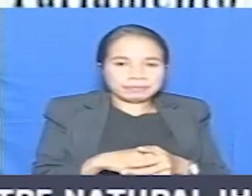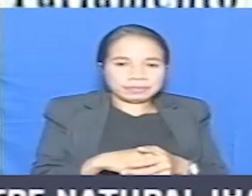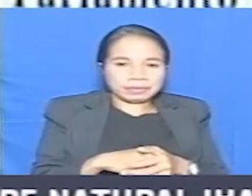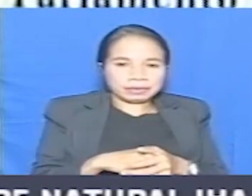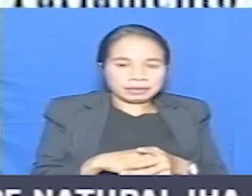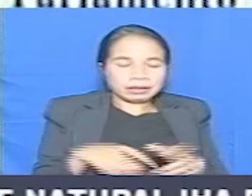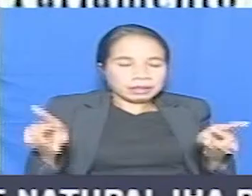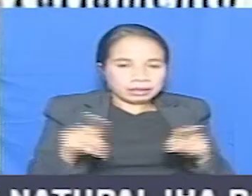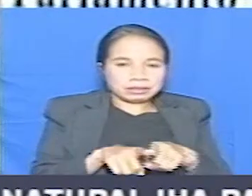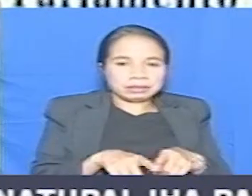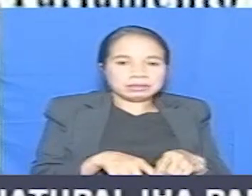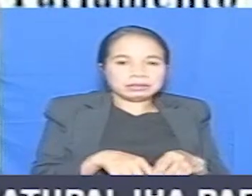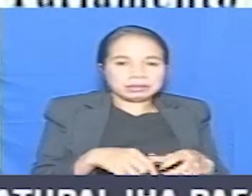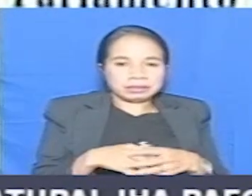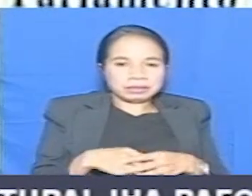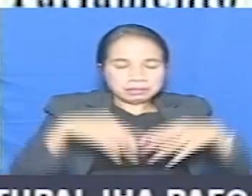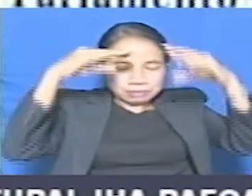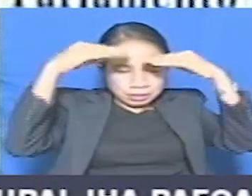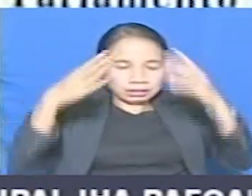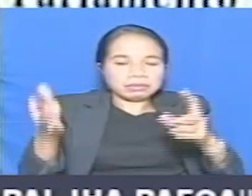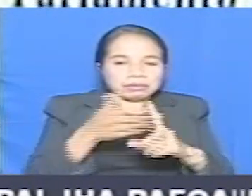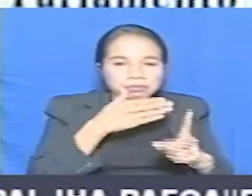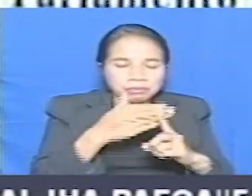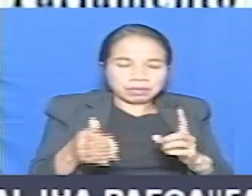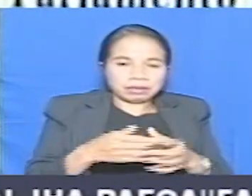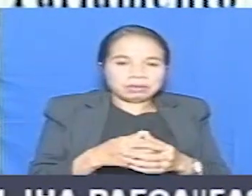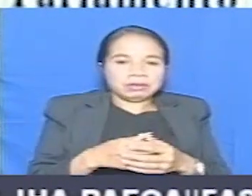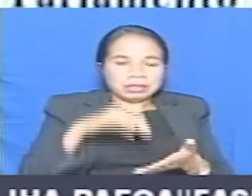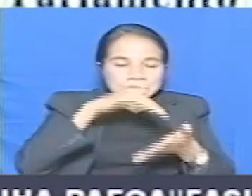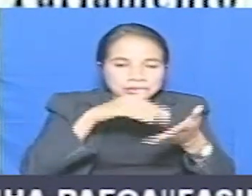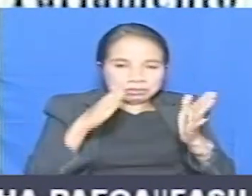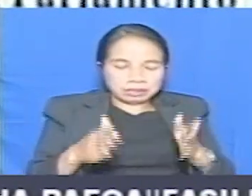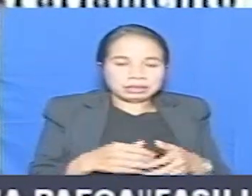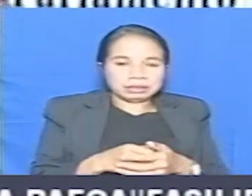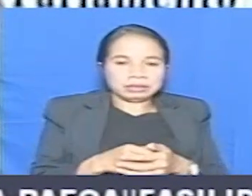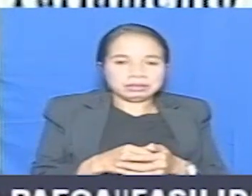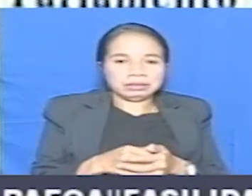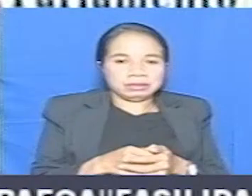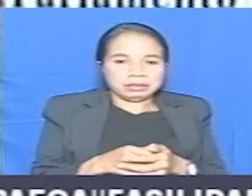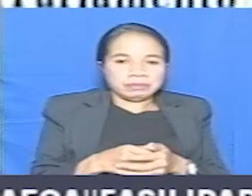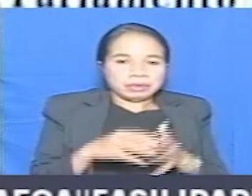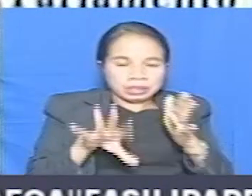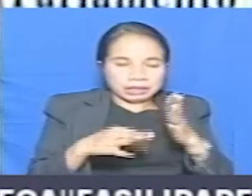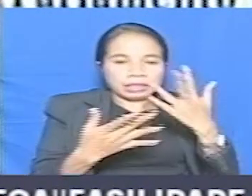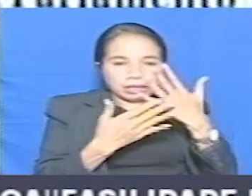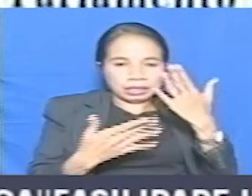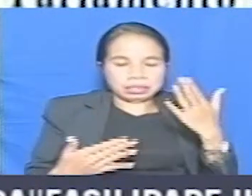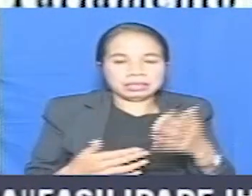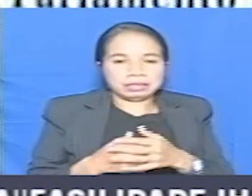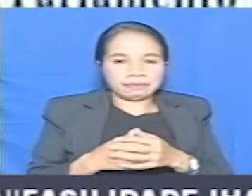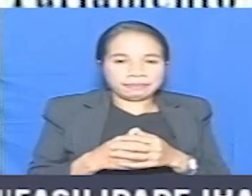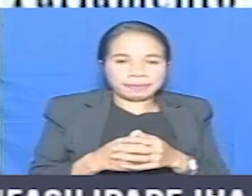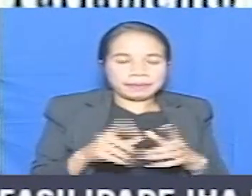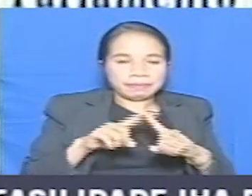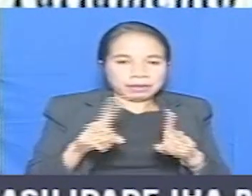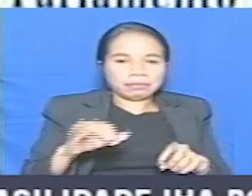baku uane rane, haone aturne. To uang ne rane aktune hau la koi ate tirikata ne kaju krimi kase mai